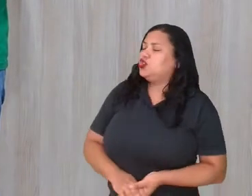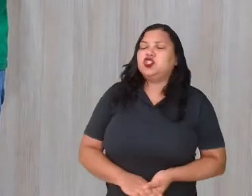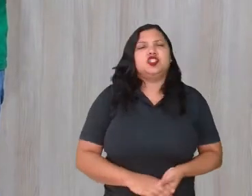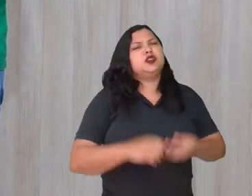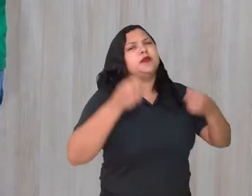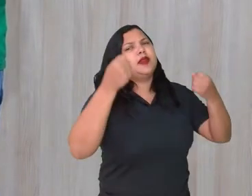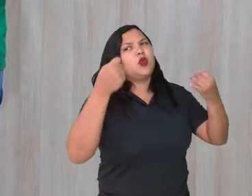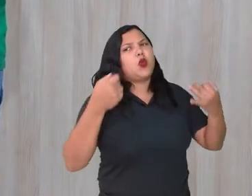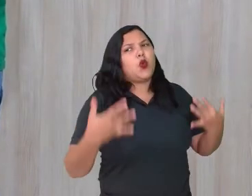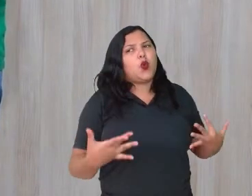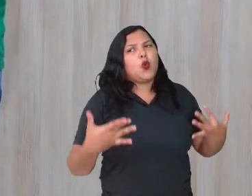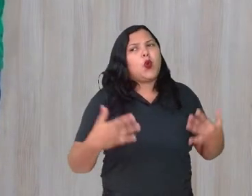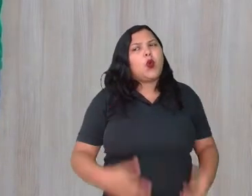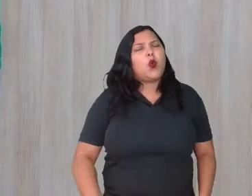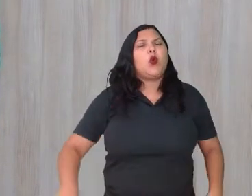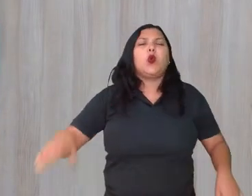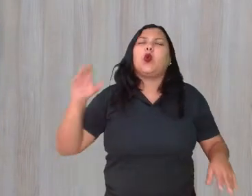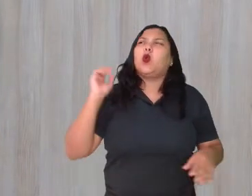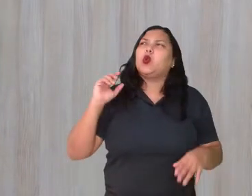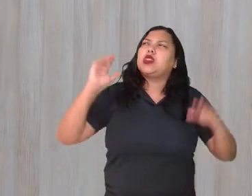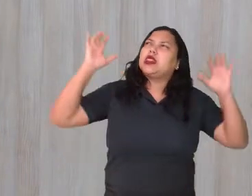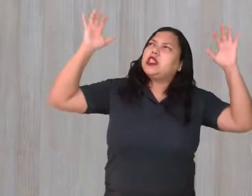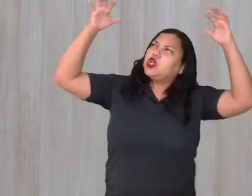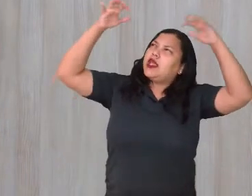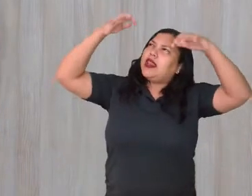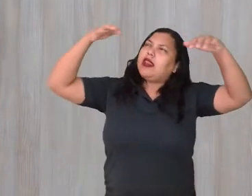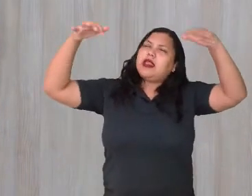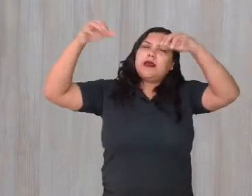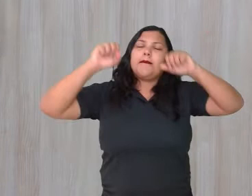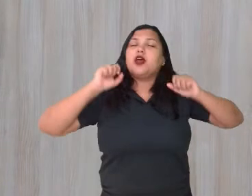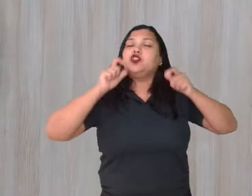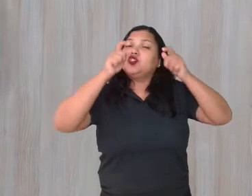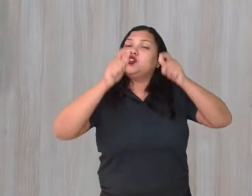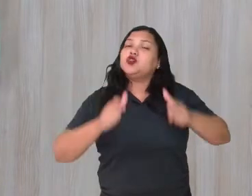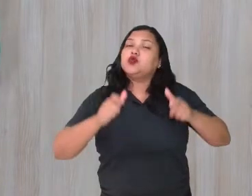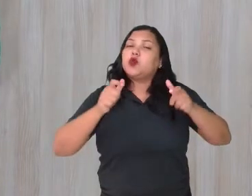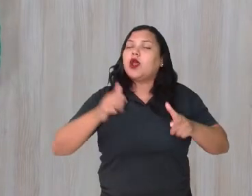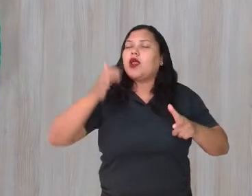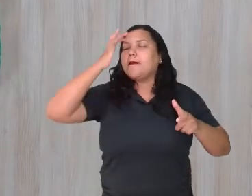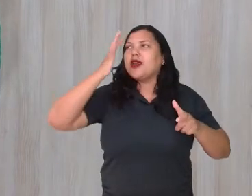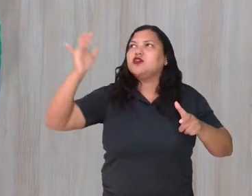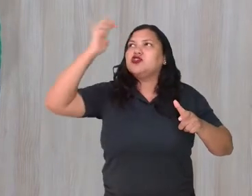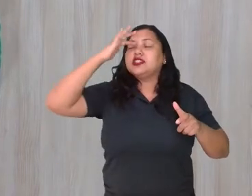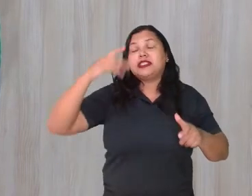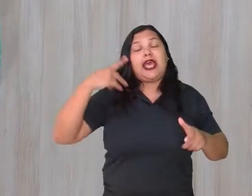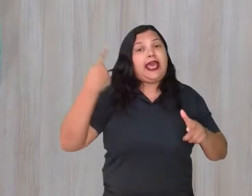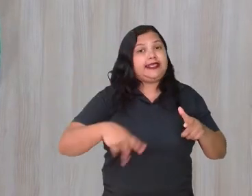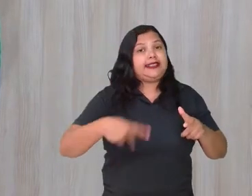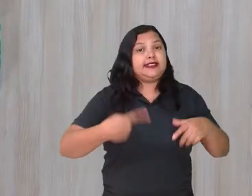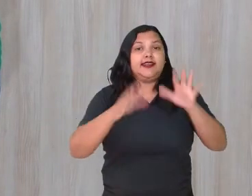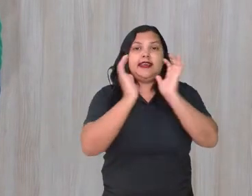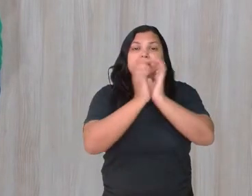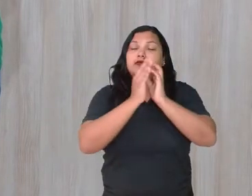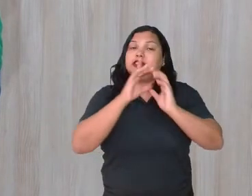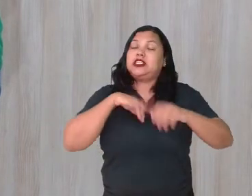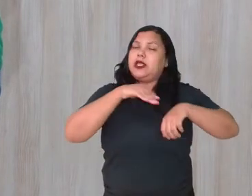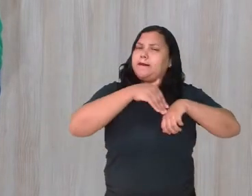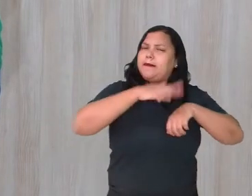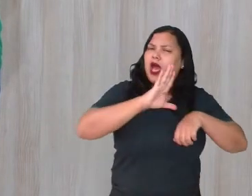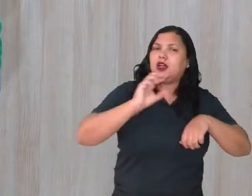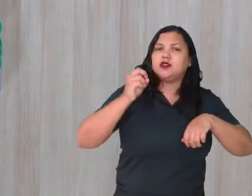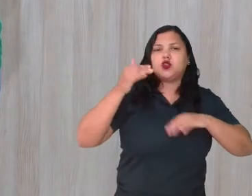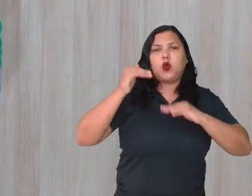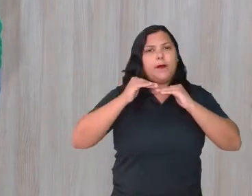tempo, a gente se referiu à cidade onde a gente mora, e a partir daí a gente começou a avaliar se teria mais ou menos chance